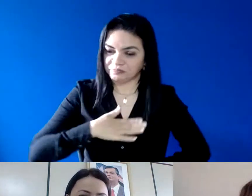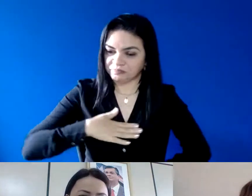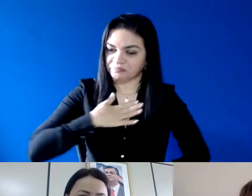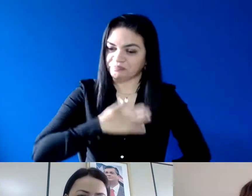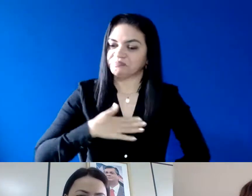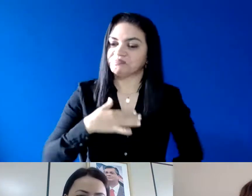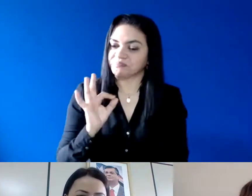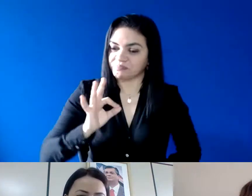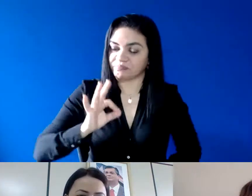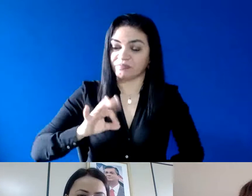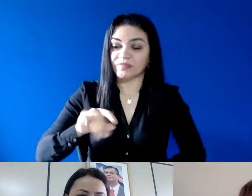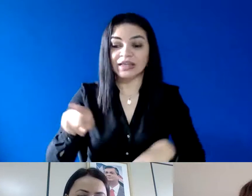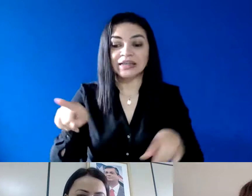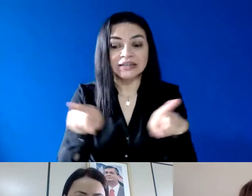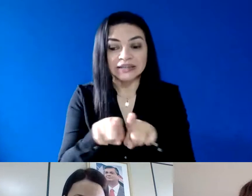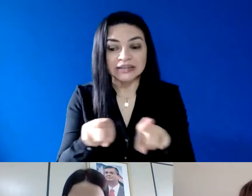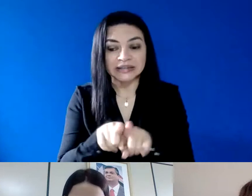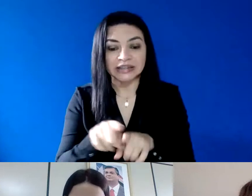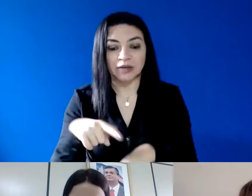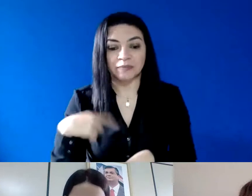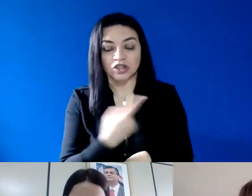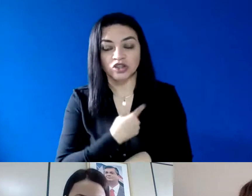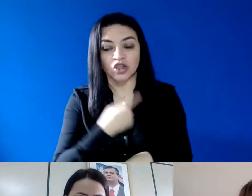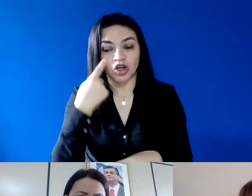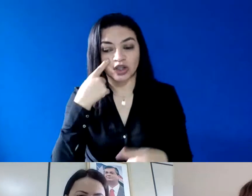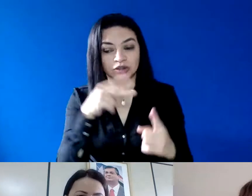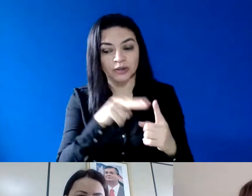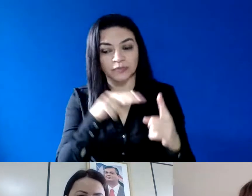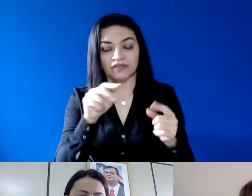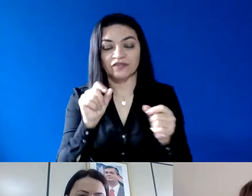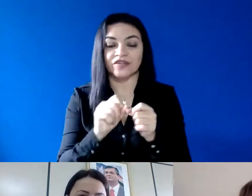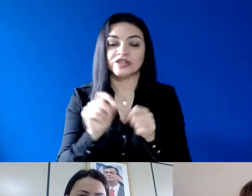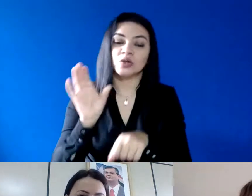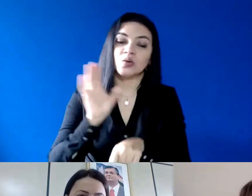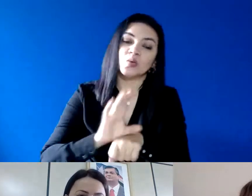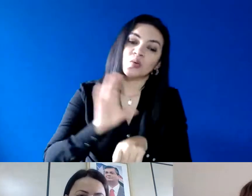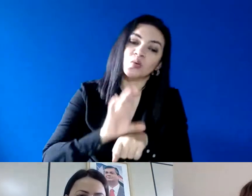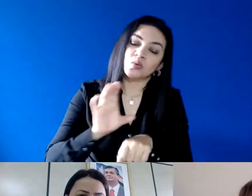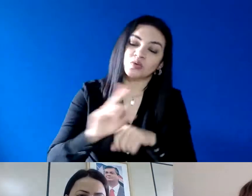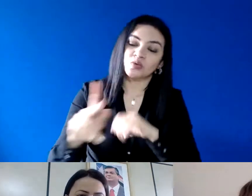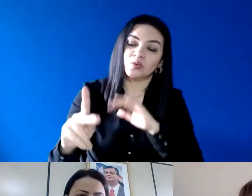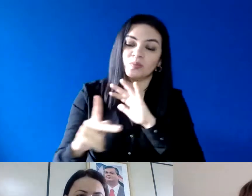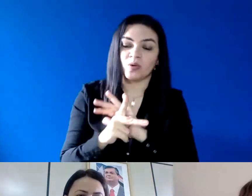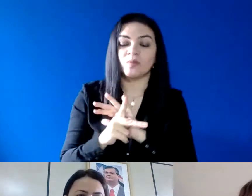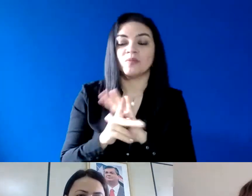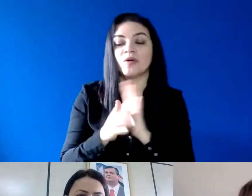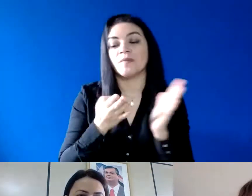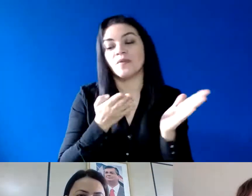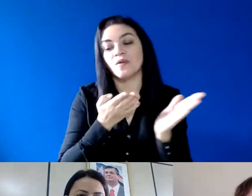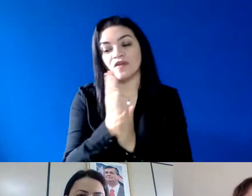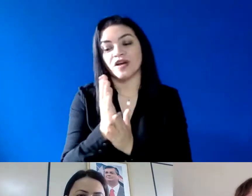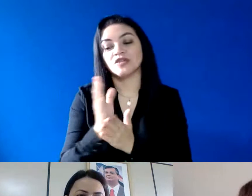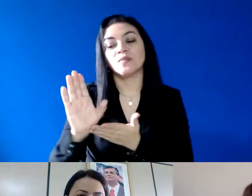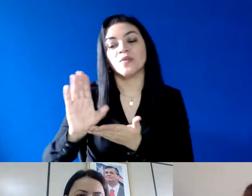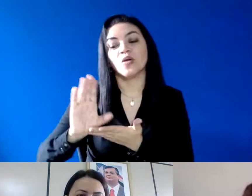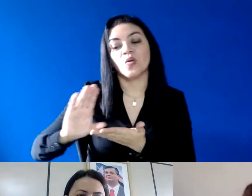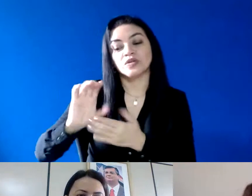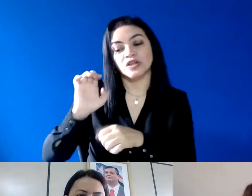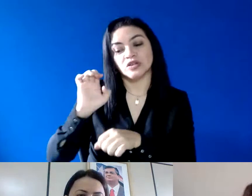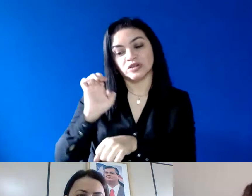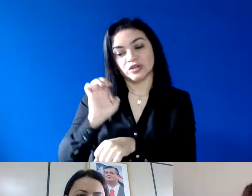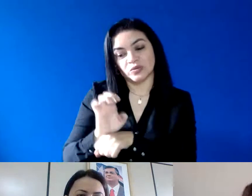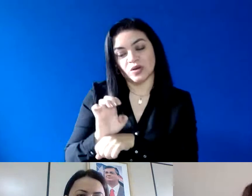Também estamos numa perspectiva de fazer o nosso curso, ele é aprovado pelo Conselho Estadual de Educação como